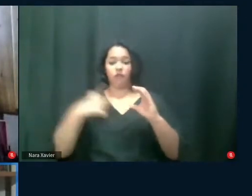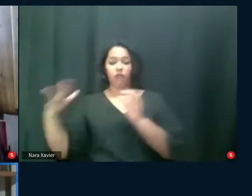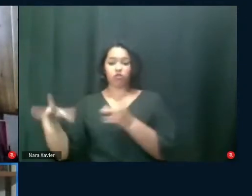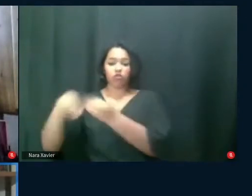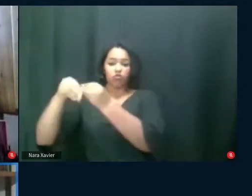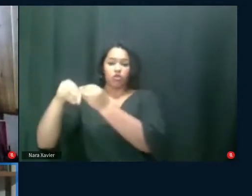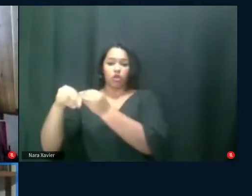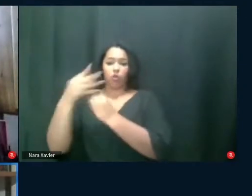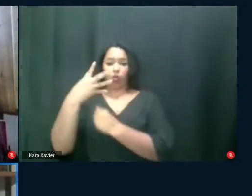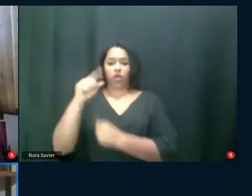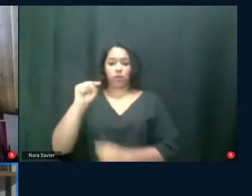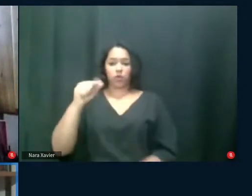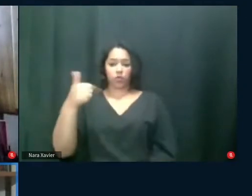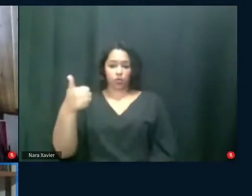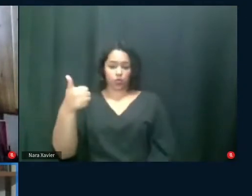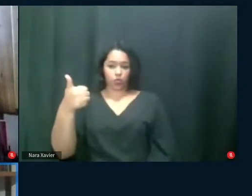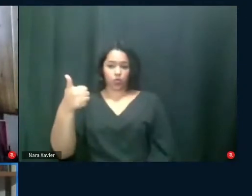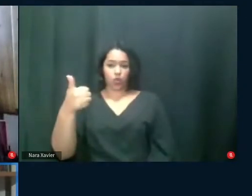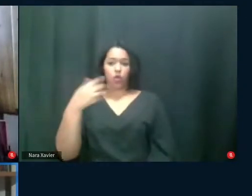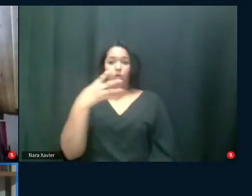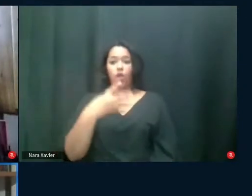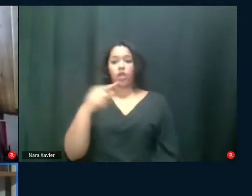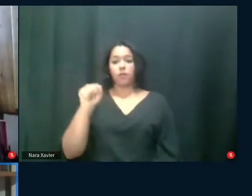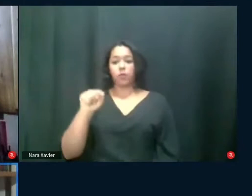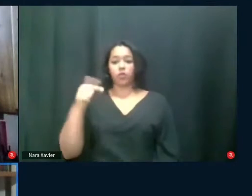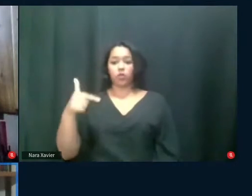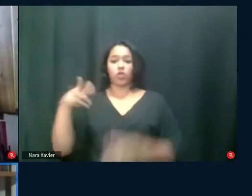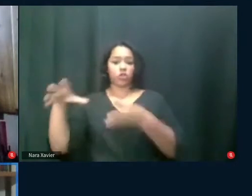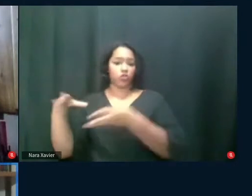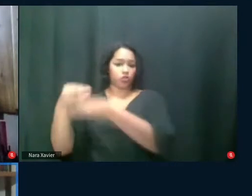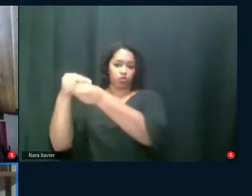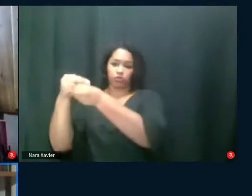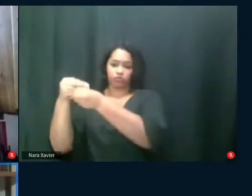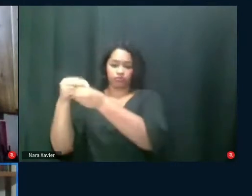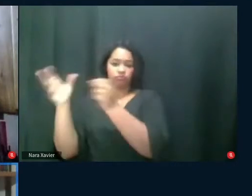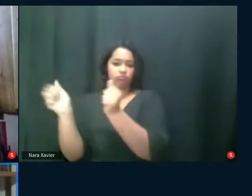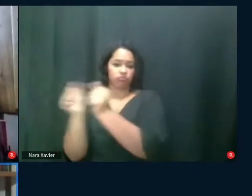e 4.2 e botaria simplesmente 4.1,